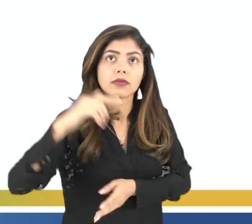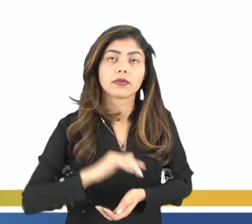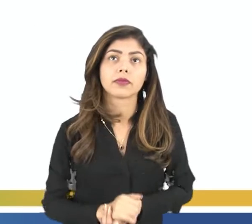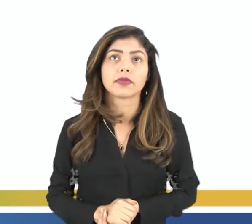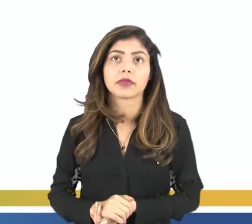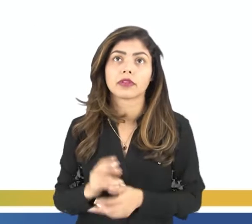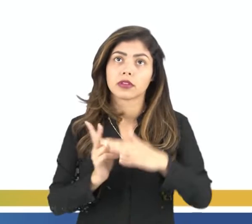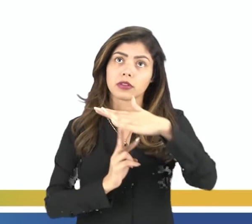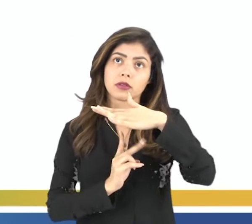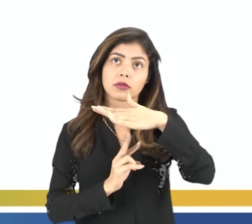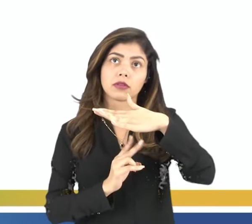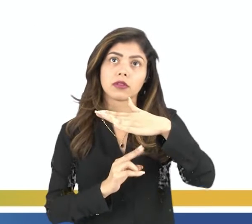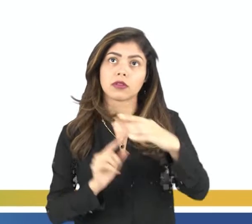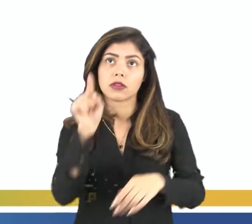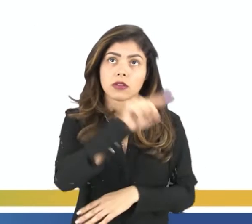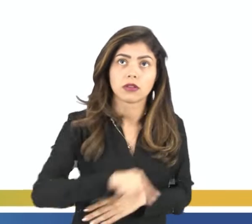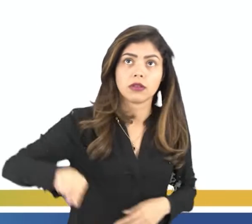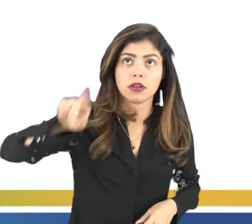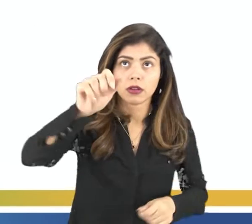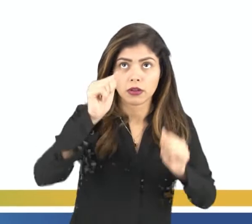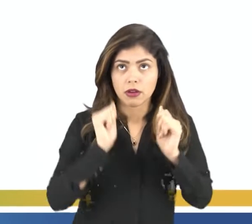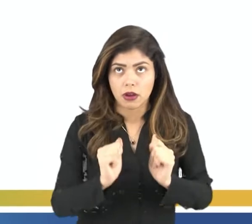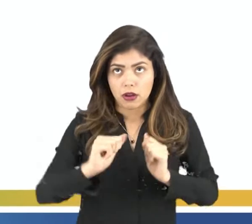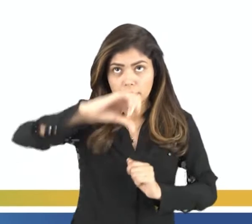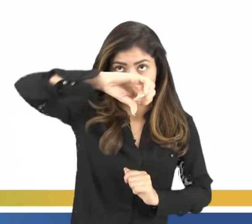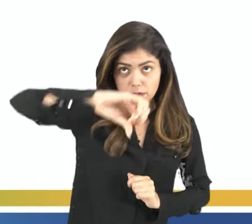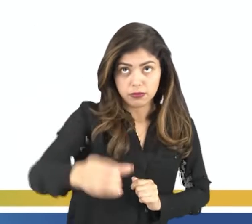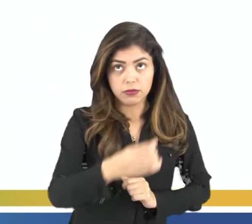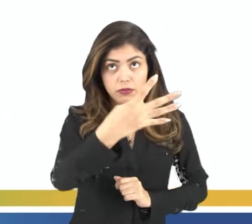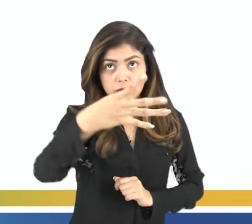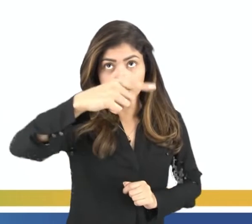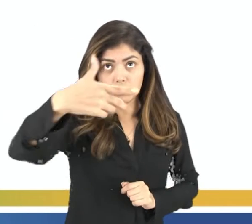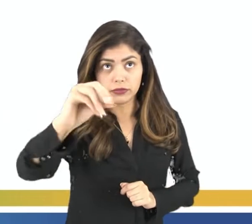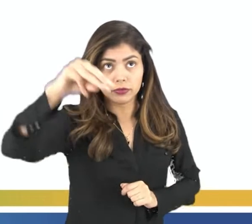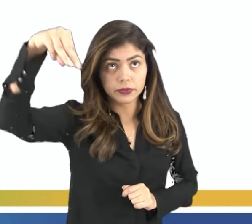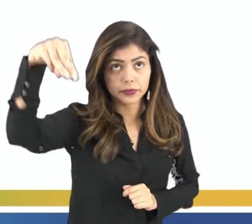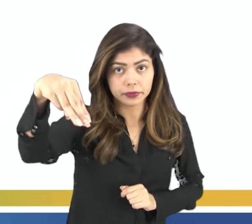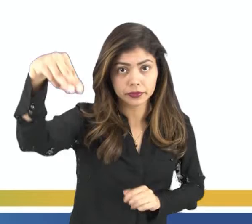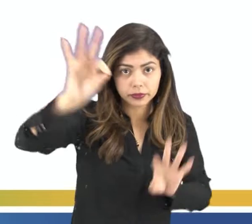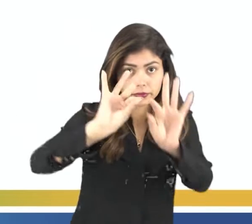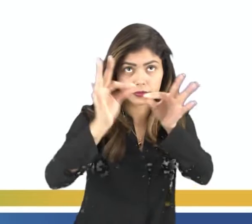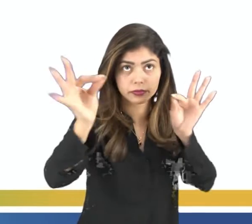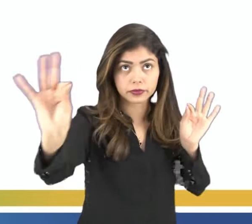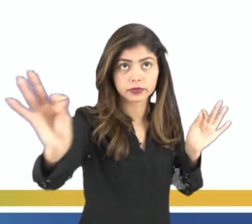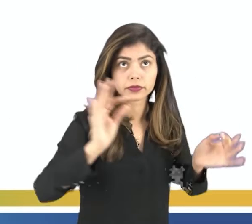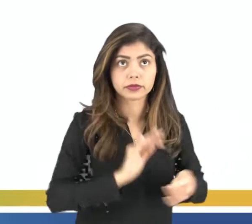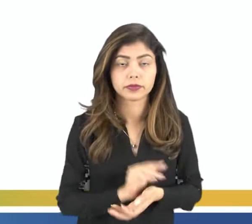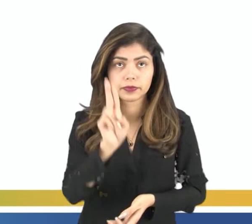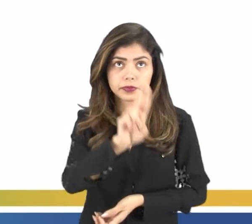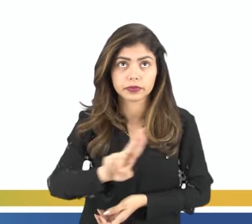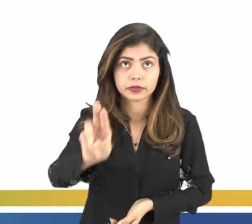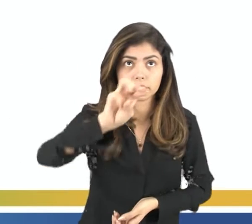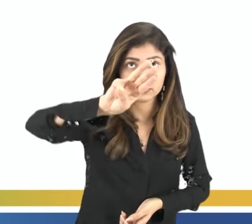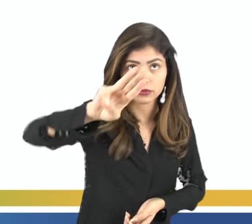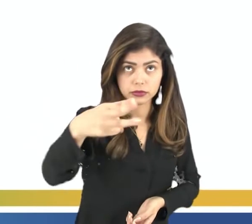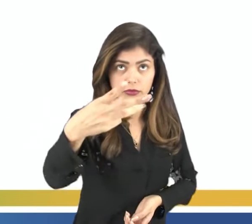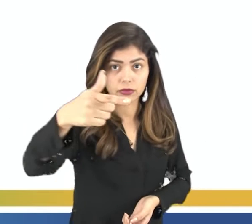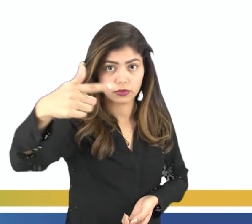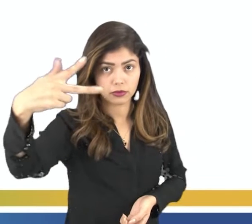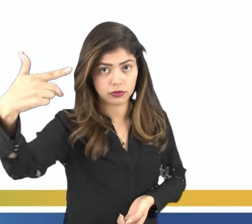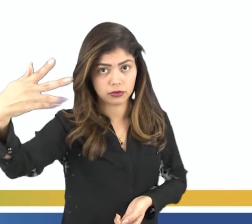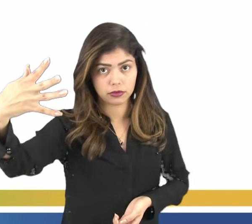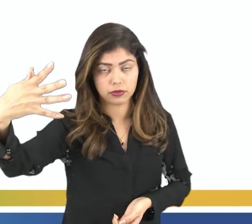quadrados de uma praça circular que possui 9.420 metros de comprimento. Use o π